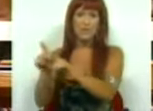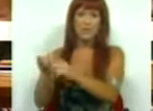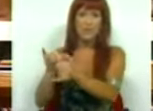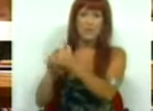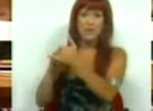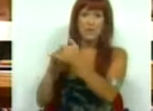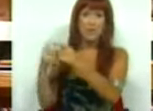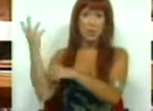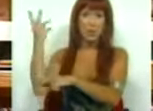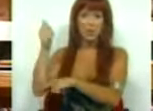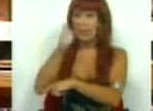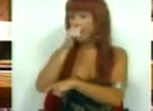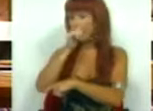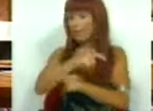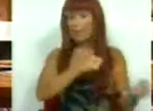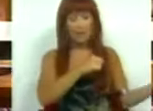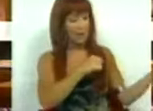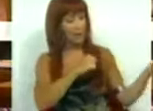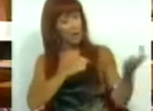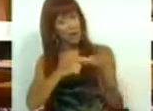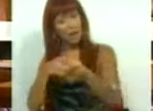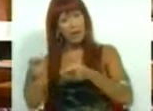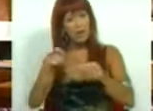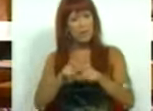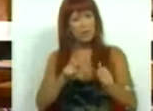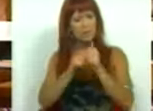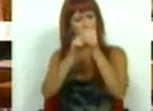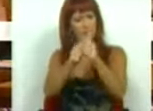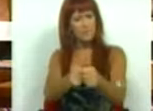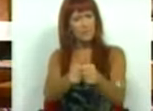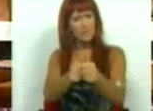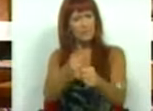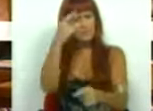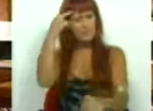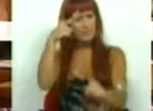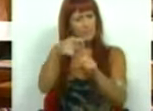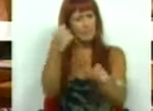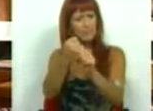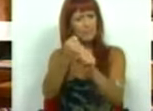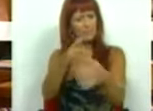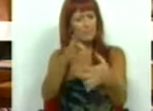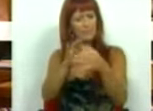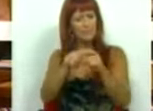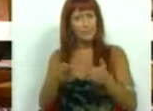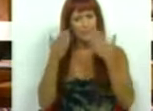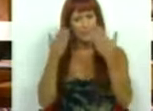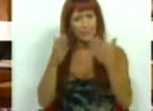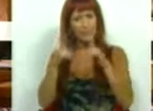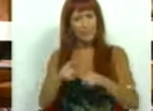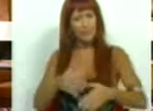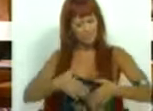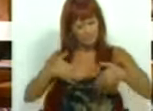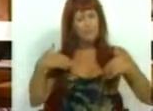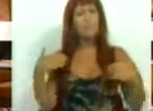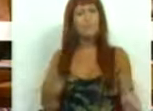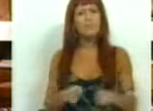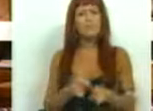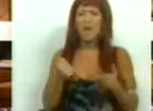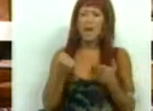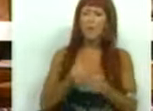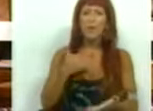pelas associações de cultura e recreio, estas organizaram-se para o cumprimento de uma missão consubstanciada na ajuda, no bem-estar,